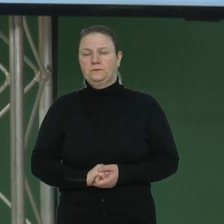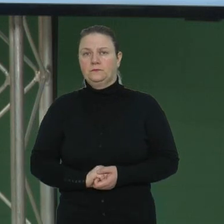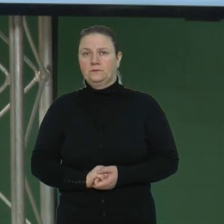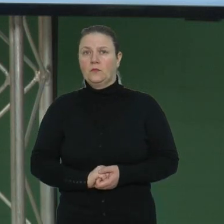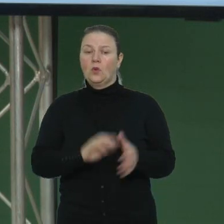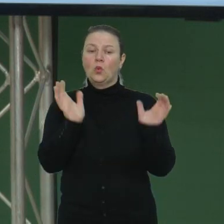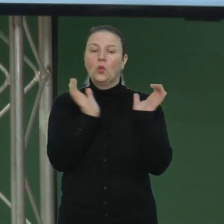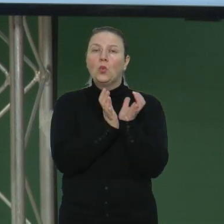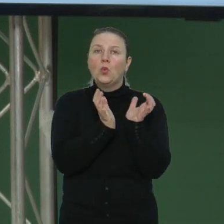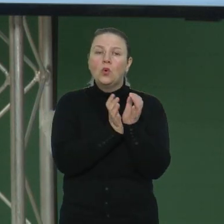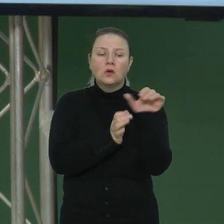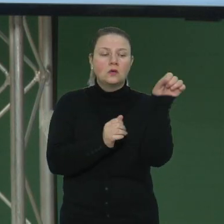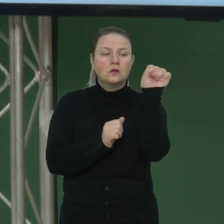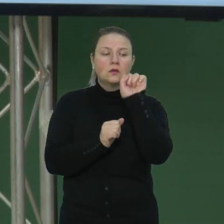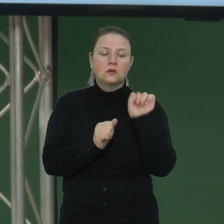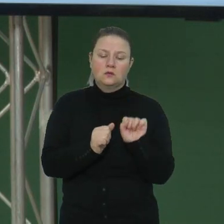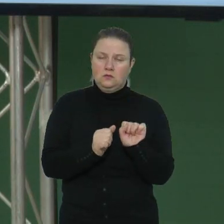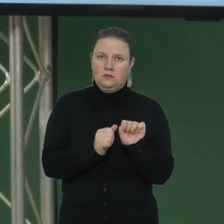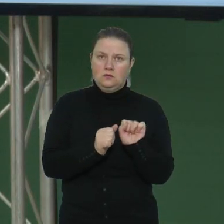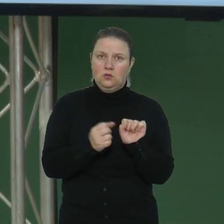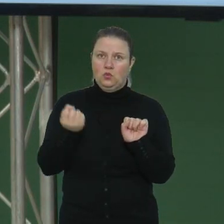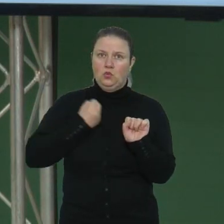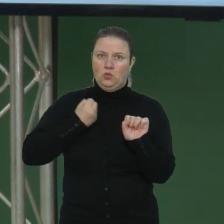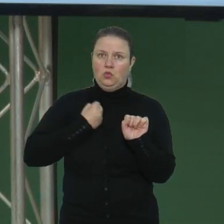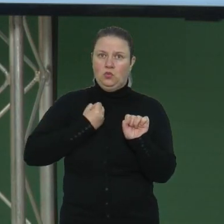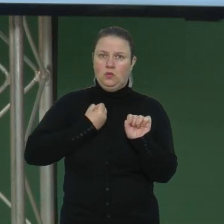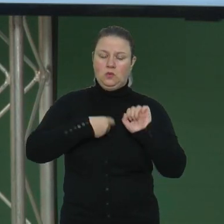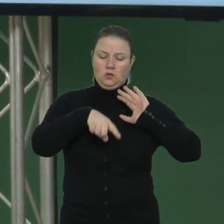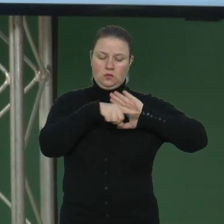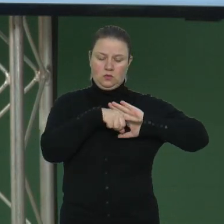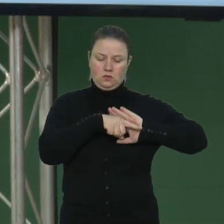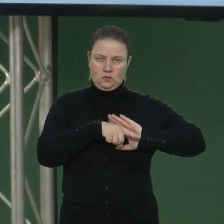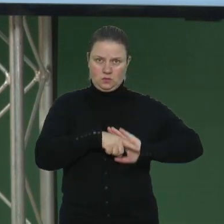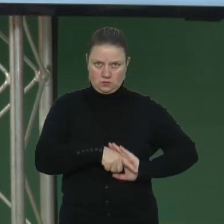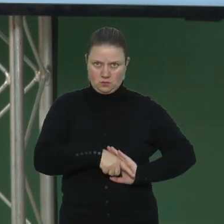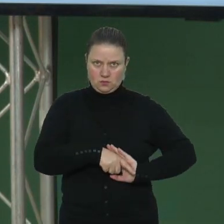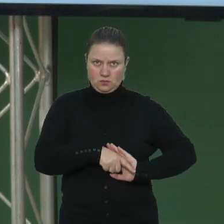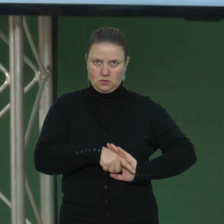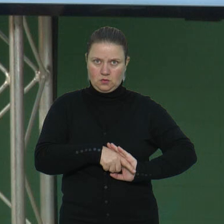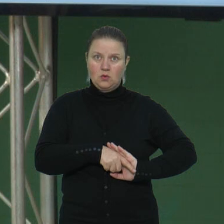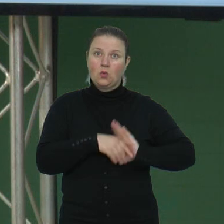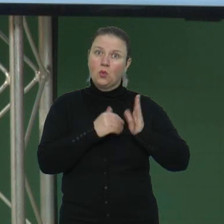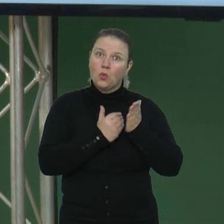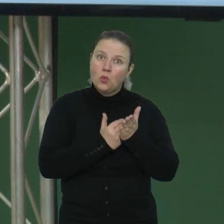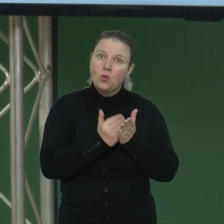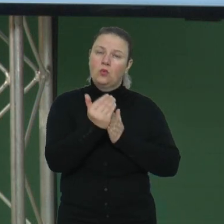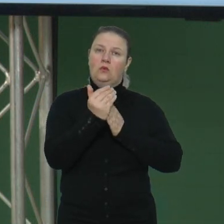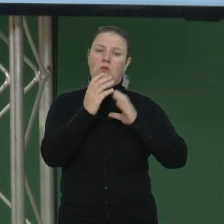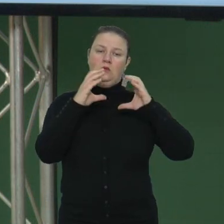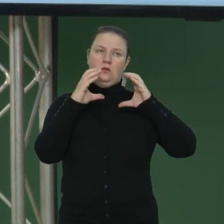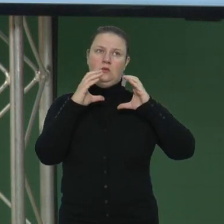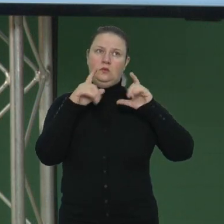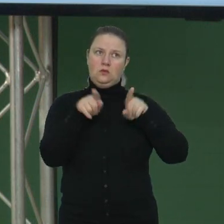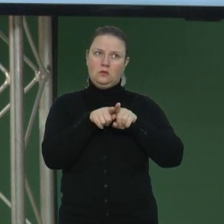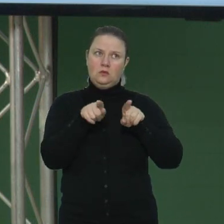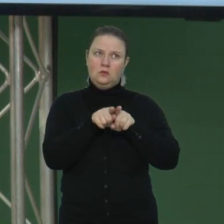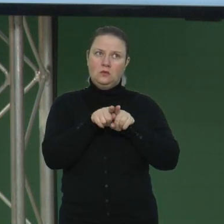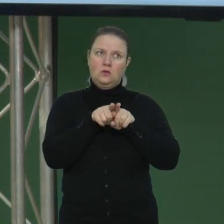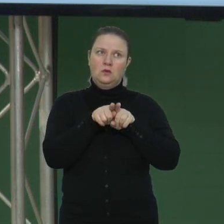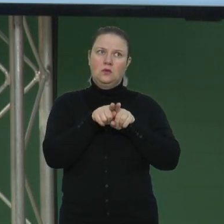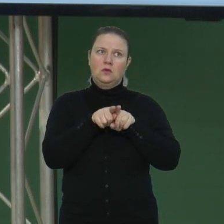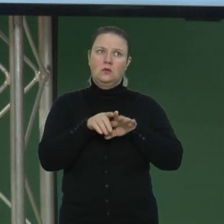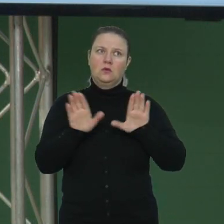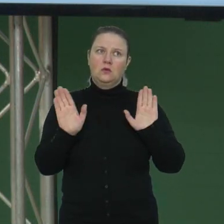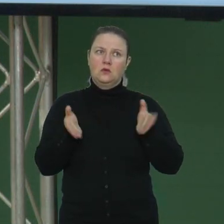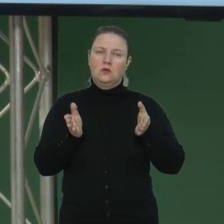ele verifica o quê? O infinito dos números negativos, sempre um intervalo aberto, né? Porque ele está iniciando lá no infinito dos negativos